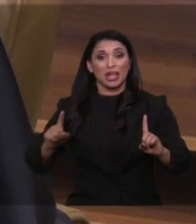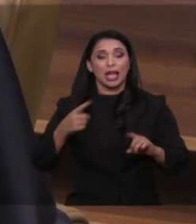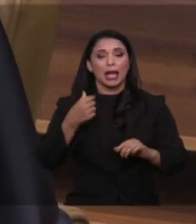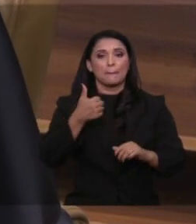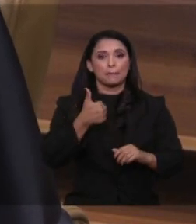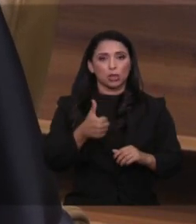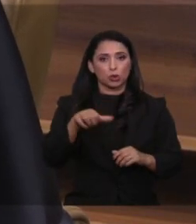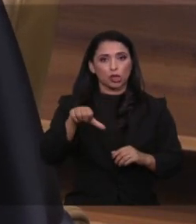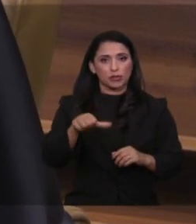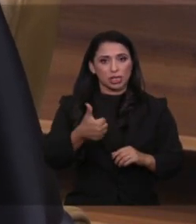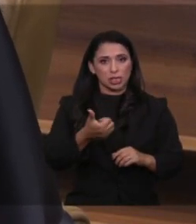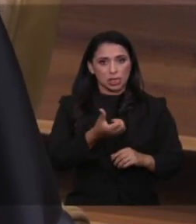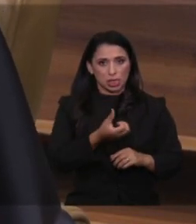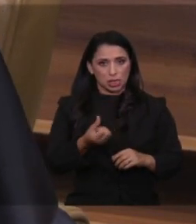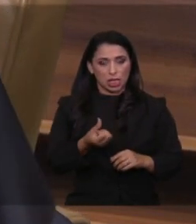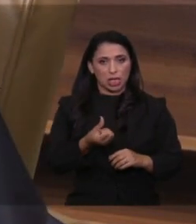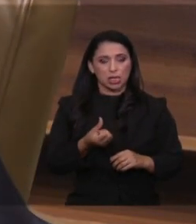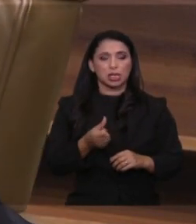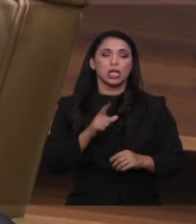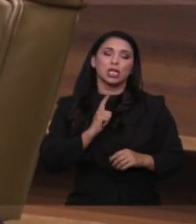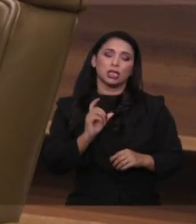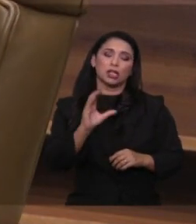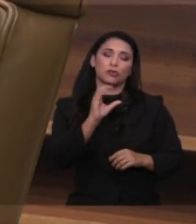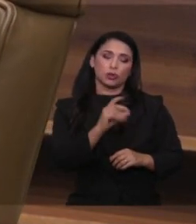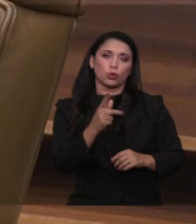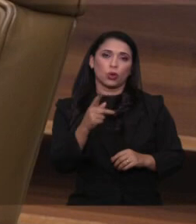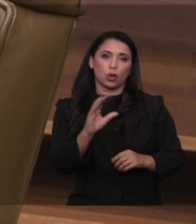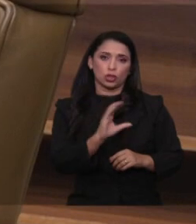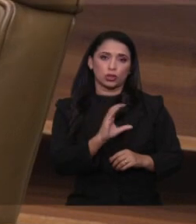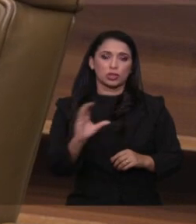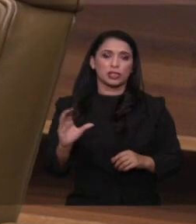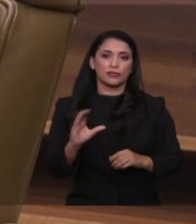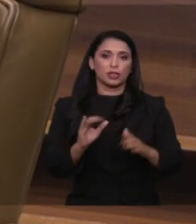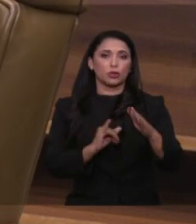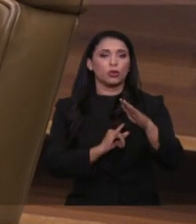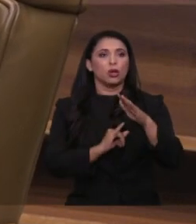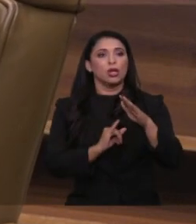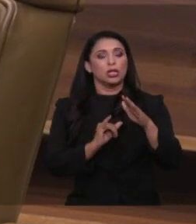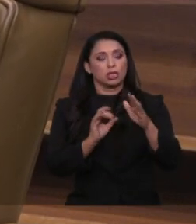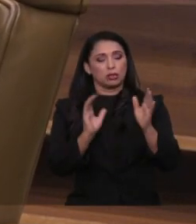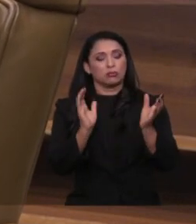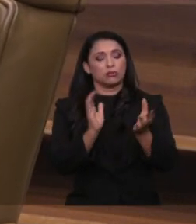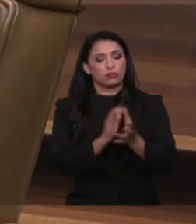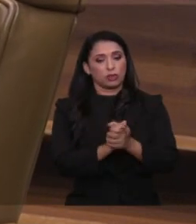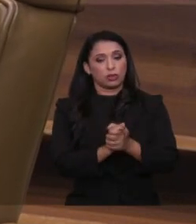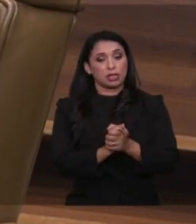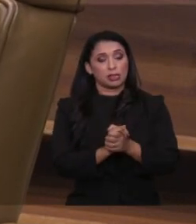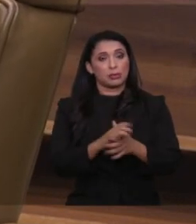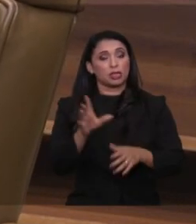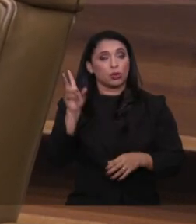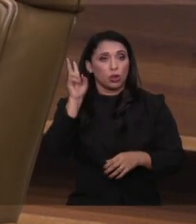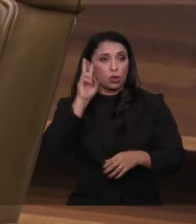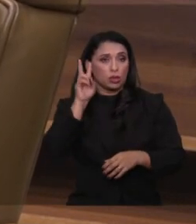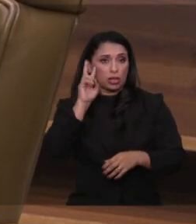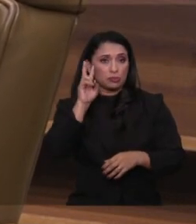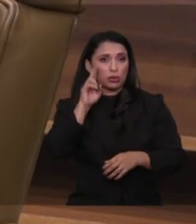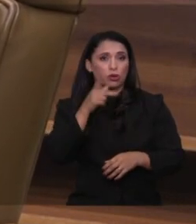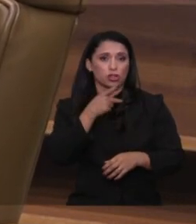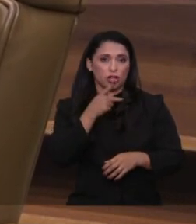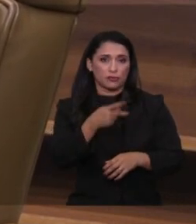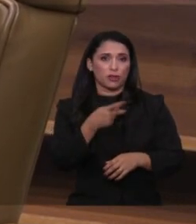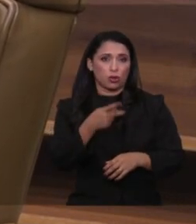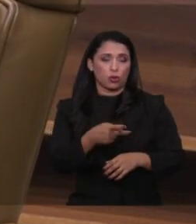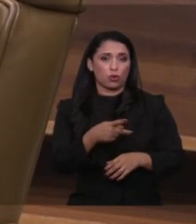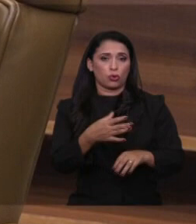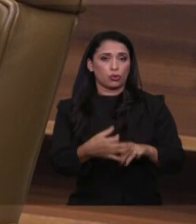1916, surge o Código Civil com esse instituto, que muito bem lembrou o ministro Fachin, uma